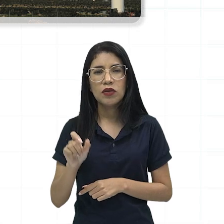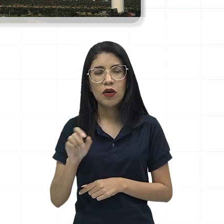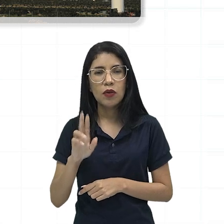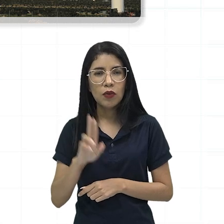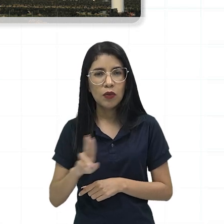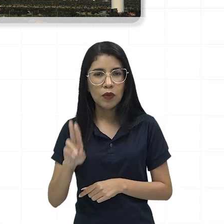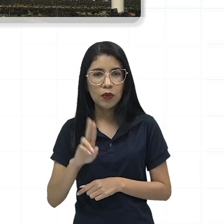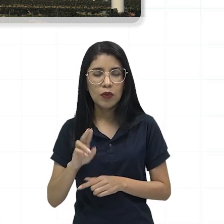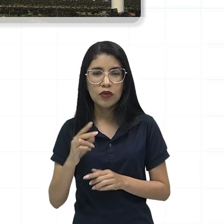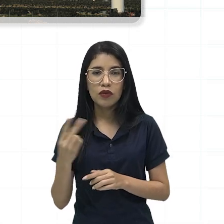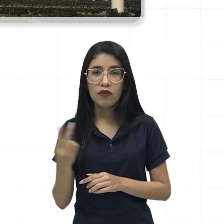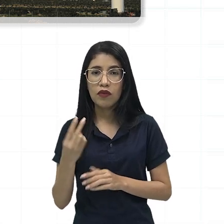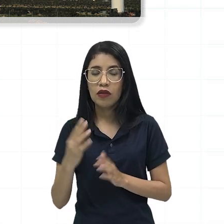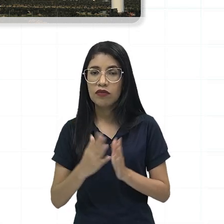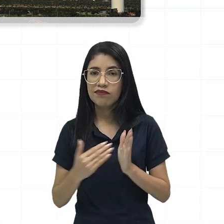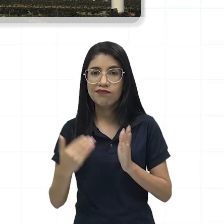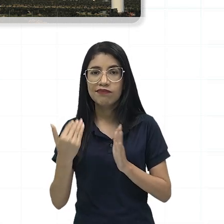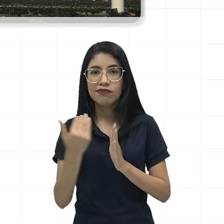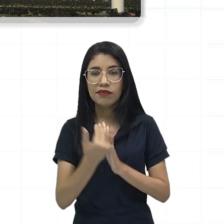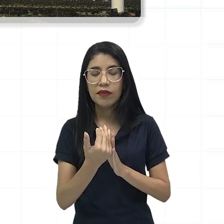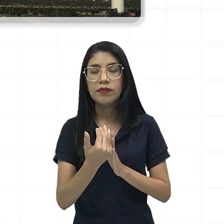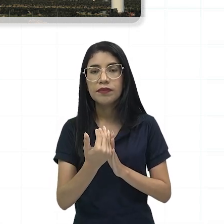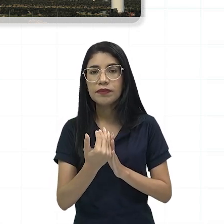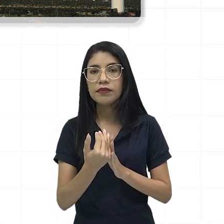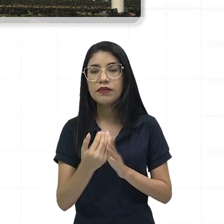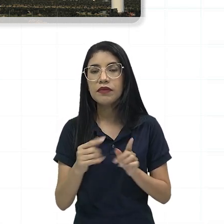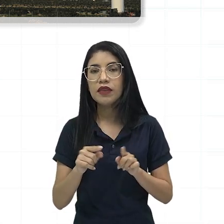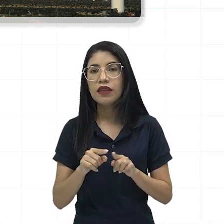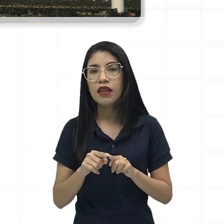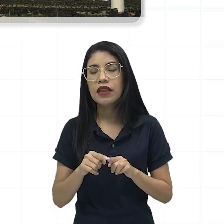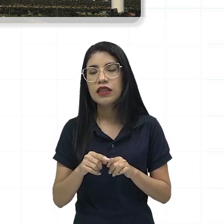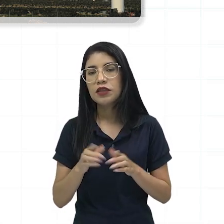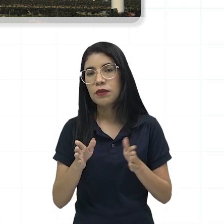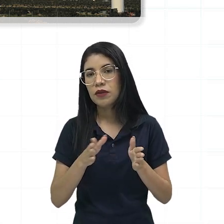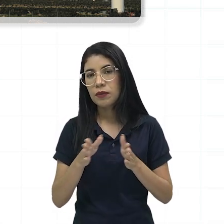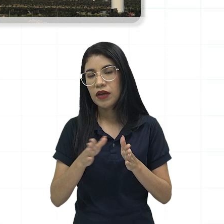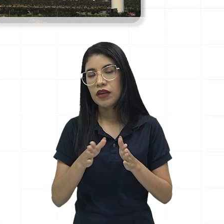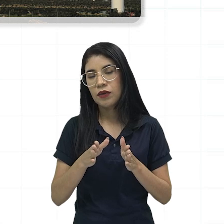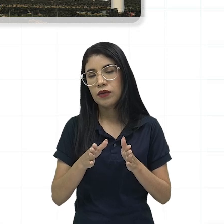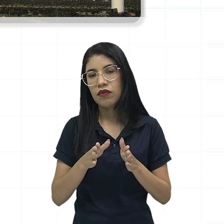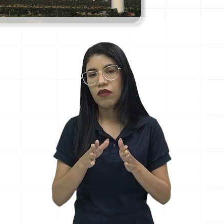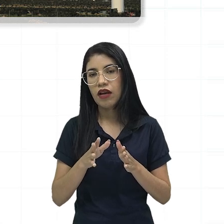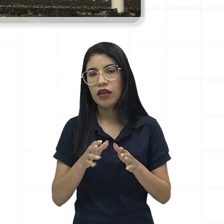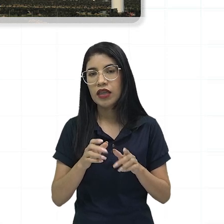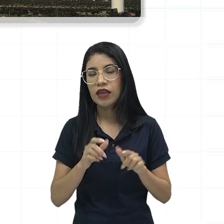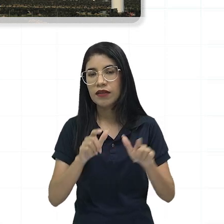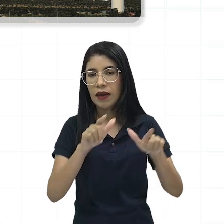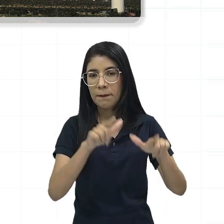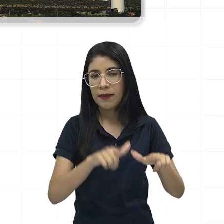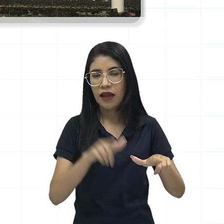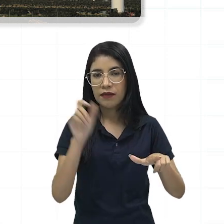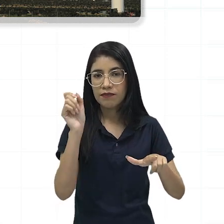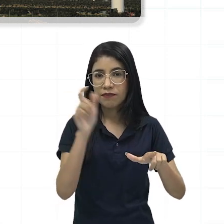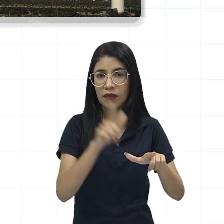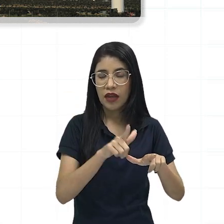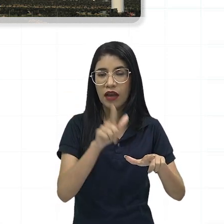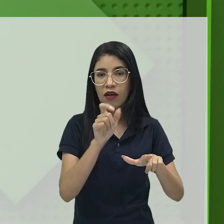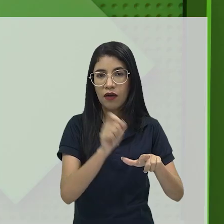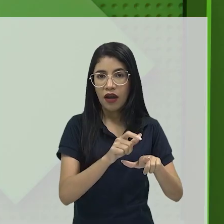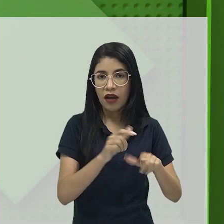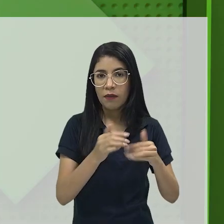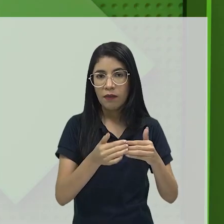um valor um pouco alto no momento da instalação dessas placas nas